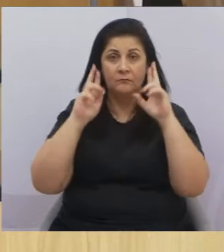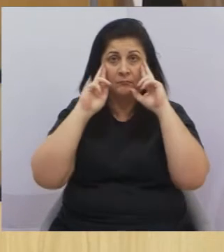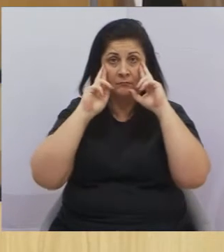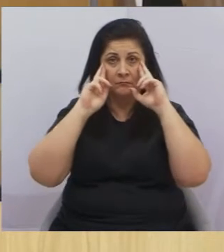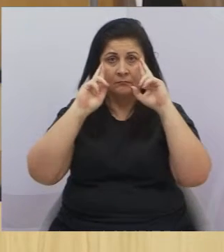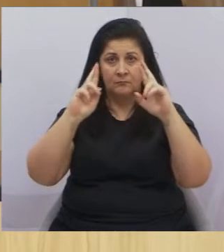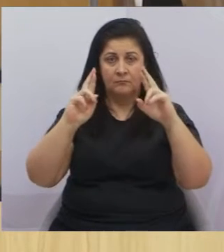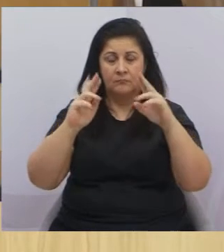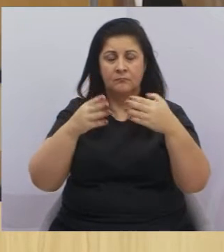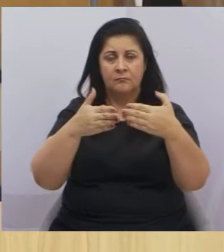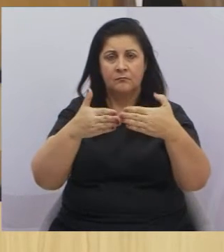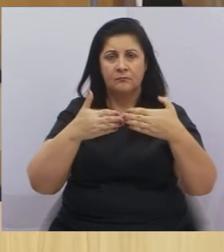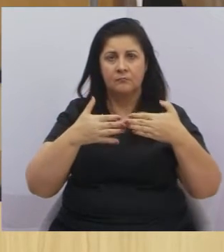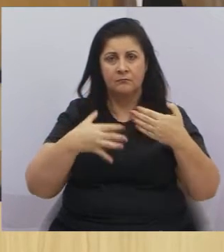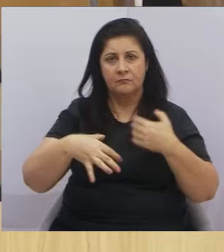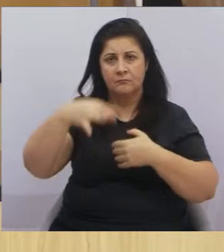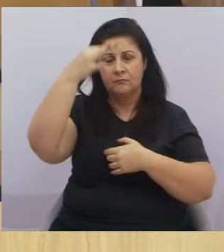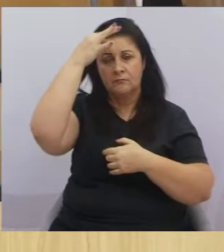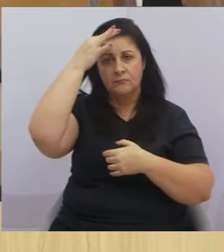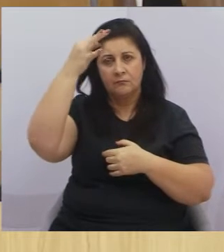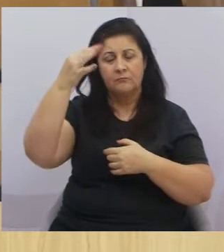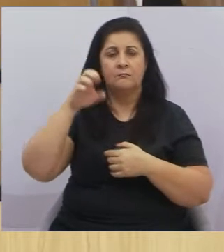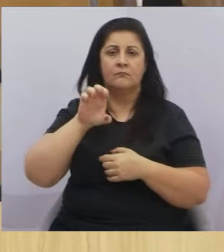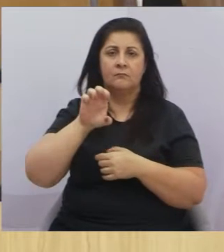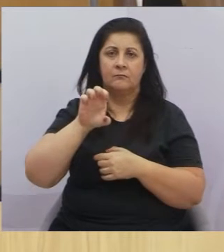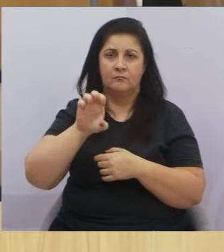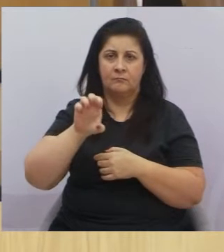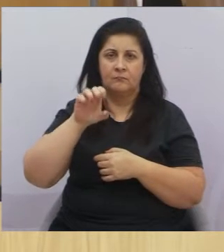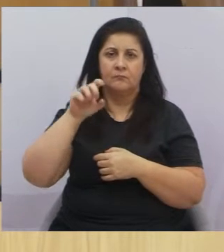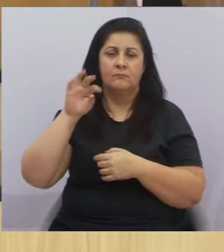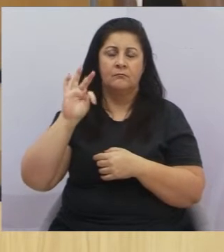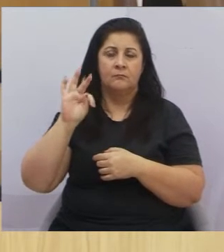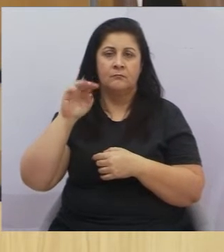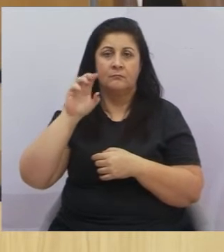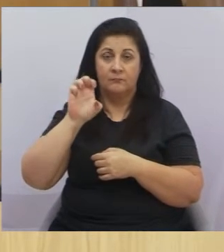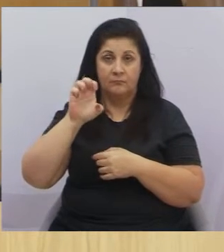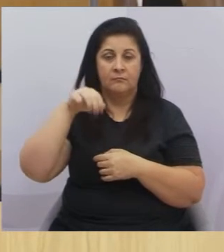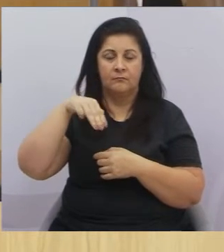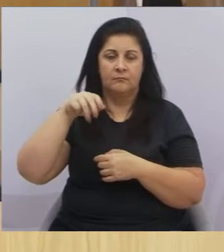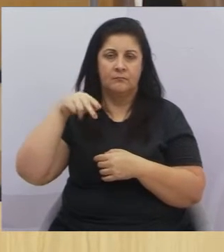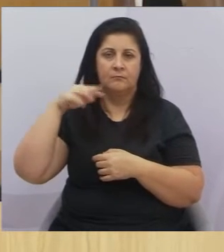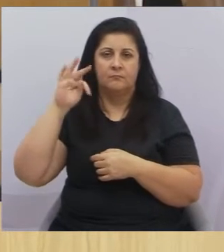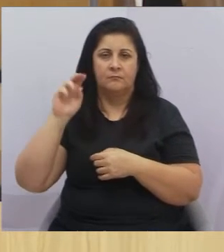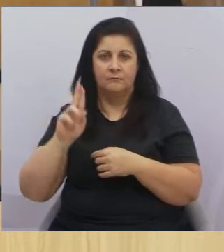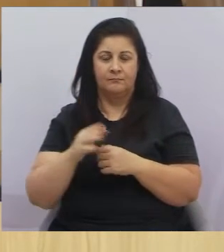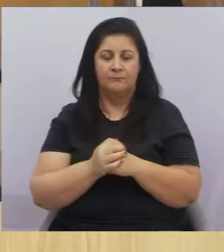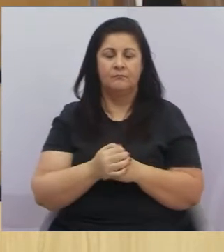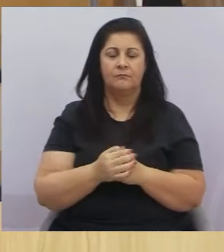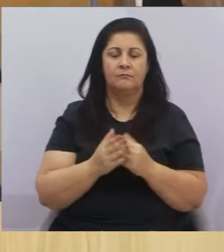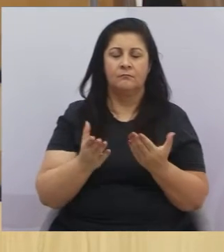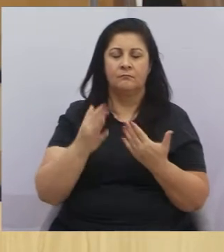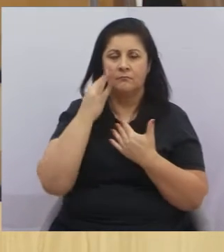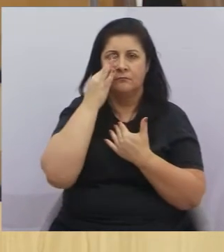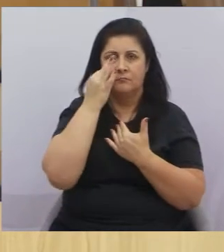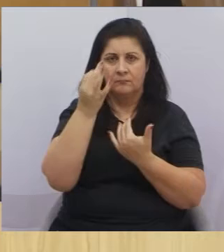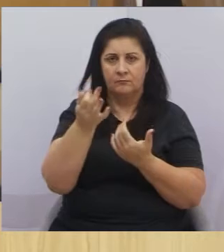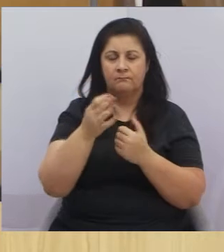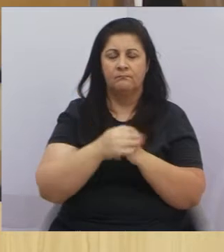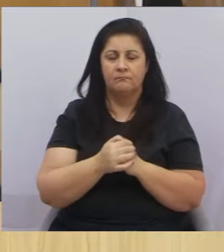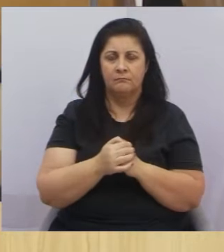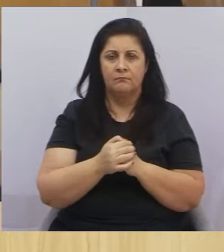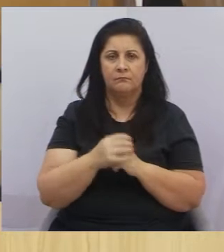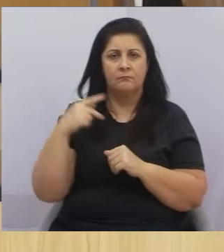respeitosamente recorro à compreensão aos préstimos da empresa, antecipando agradecimento pela atenção dispensada, subscrevo. Autoria,